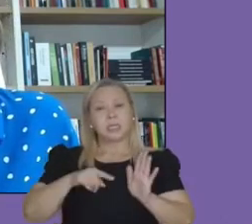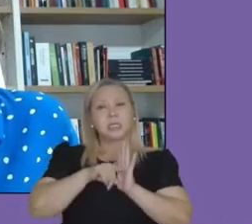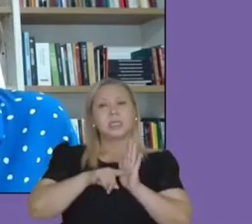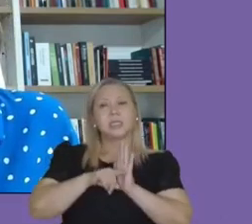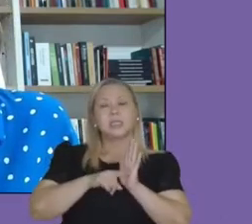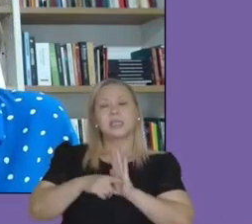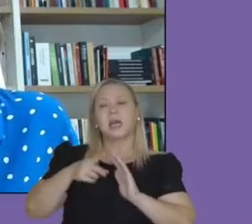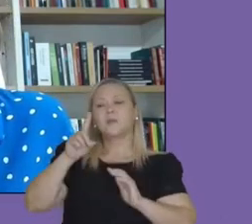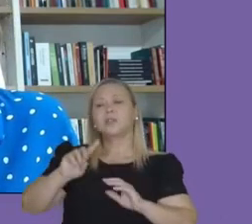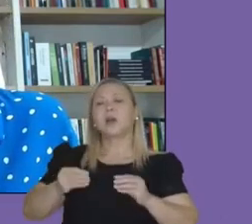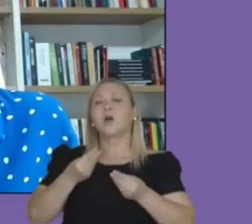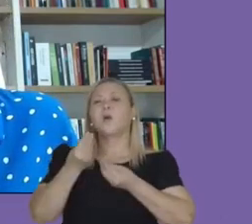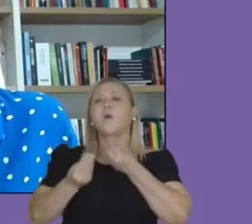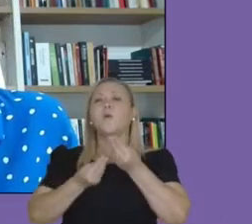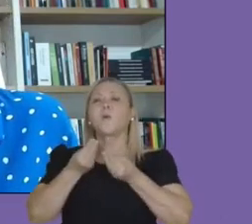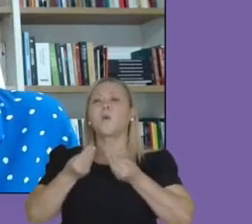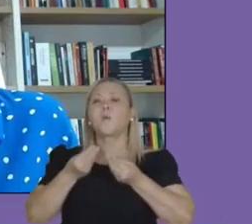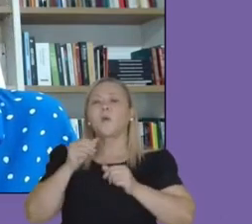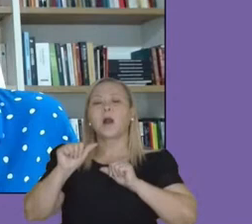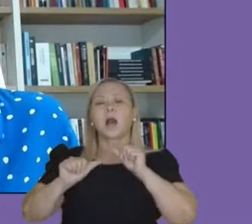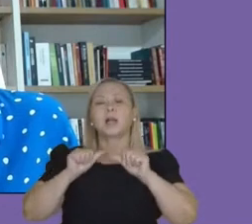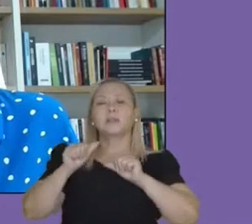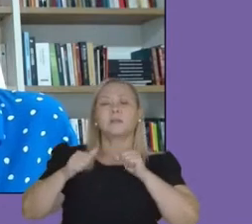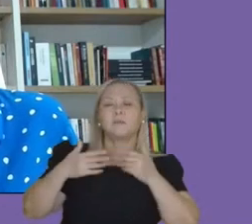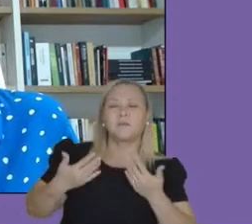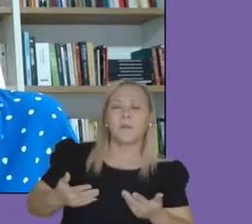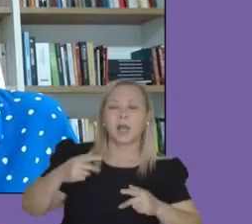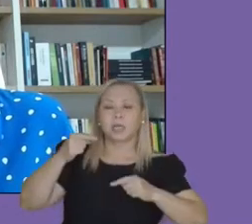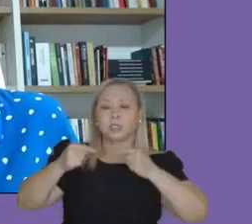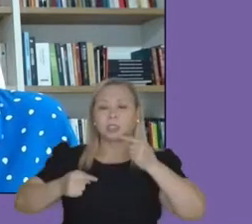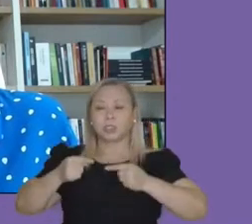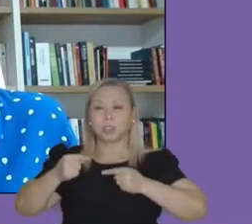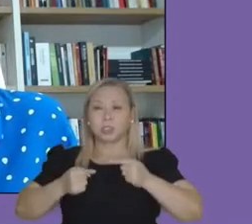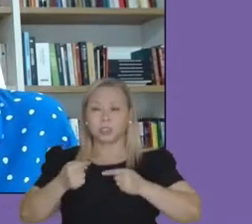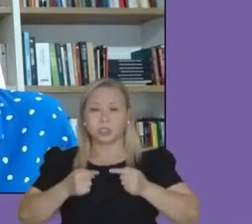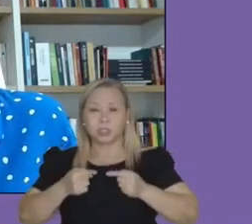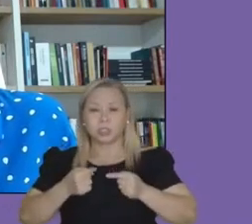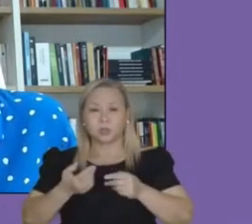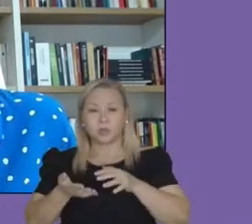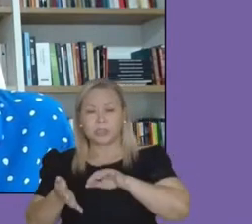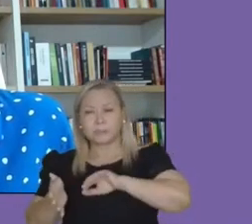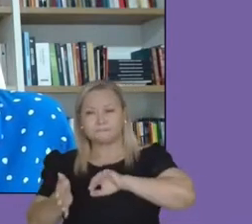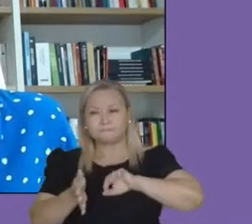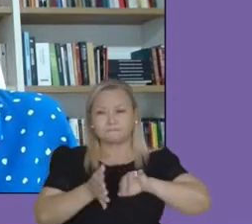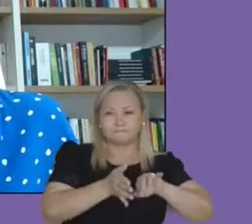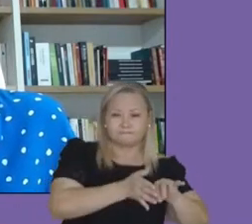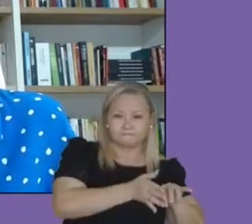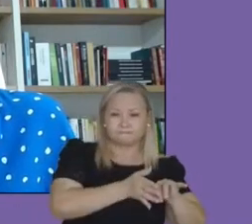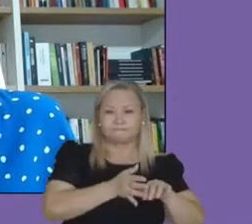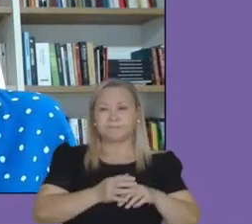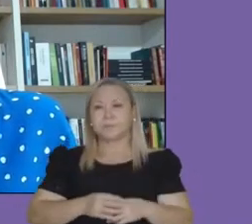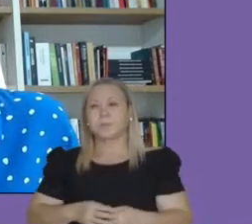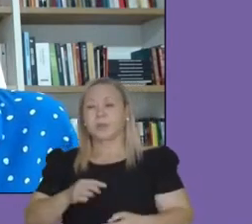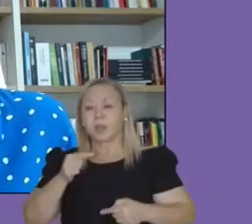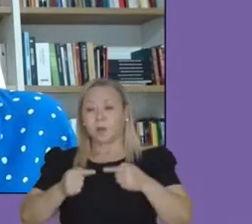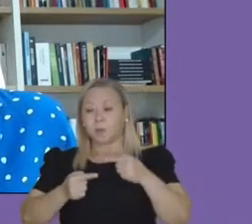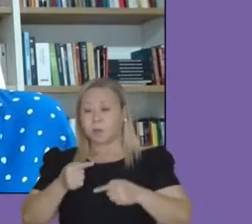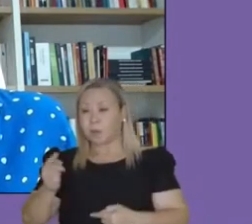Eu nego direitos através de políticas segregatórias, né, políticas que